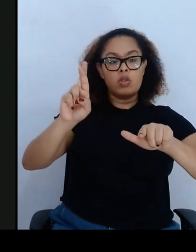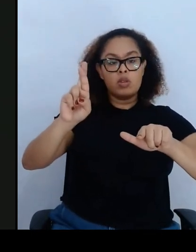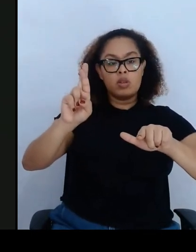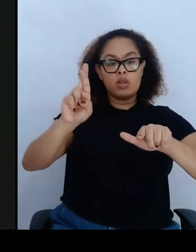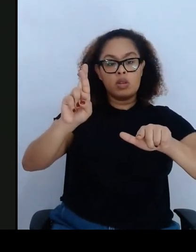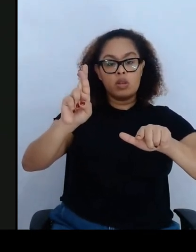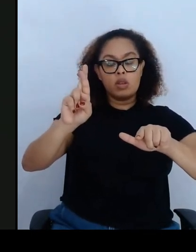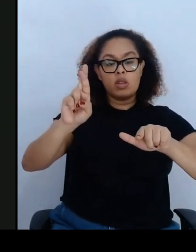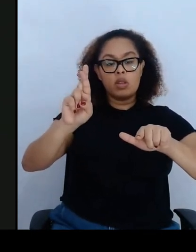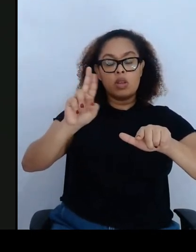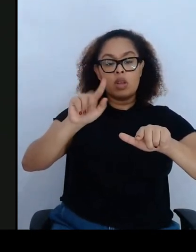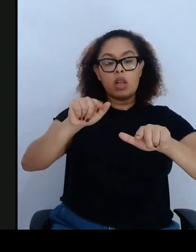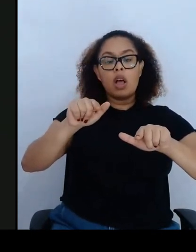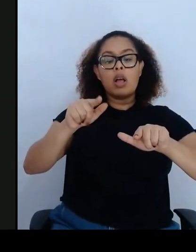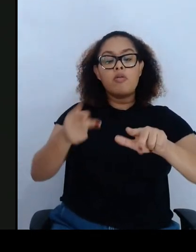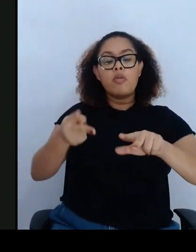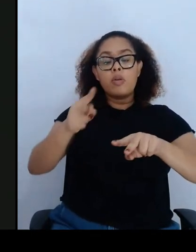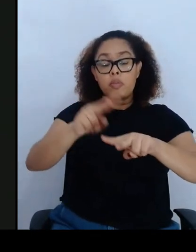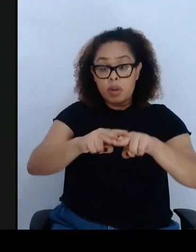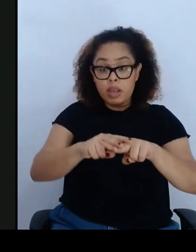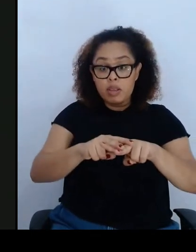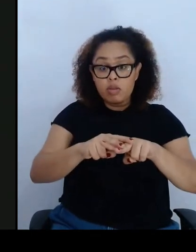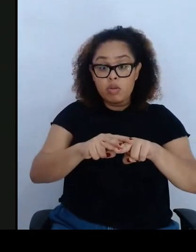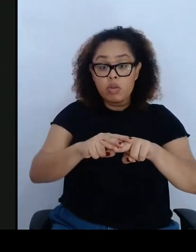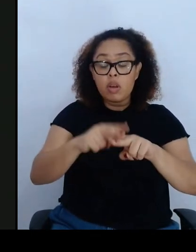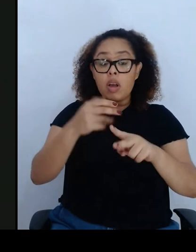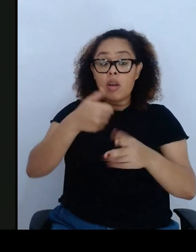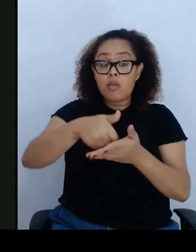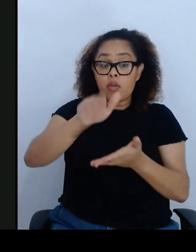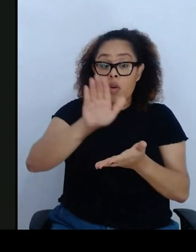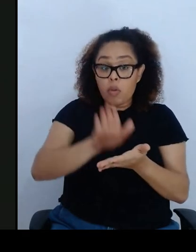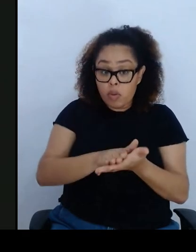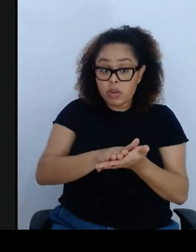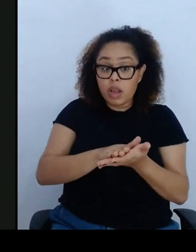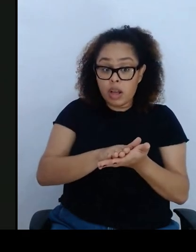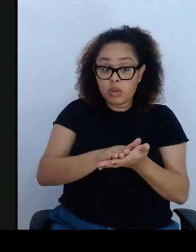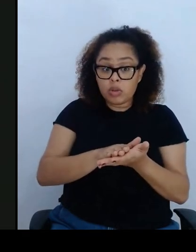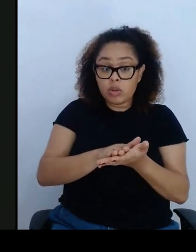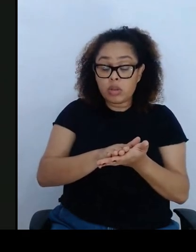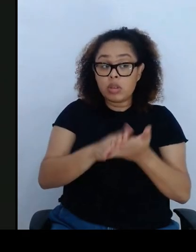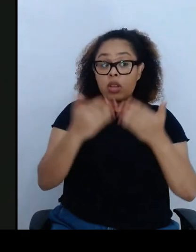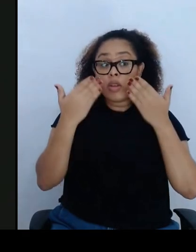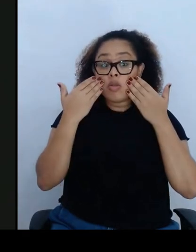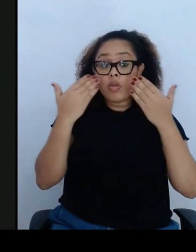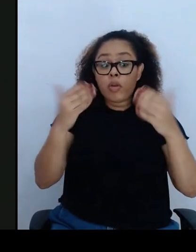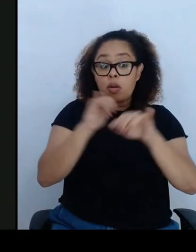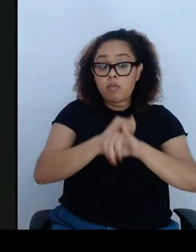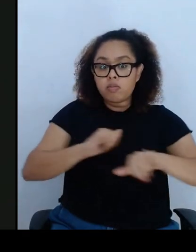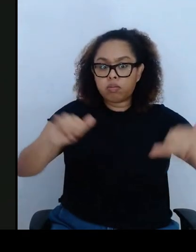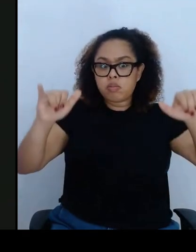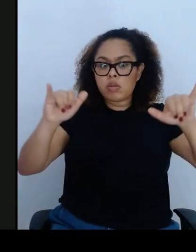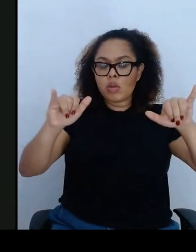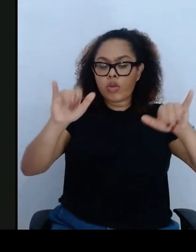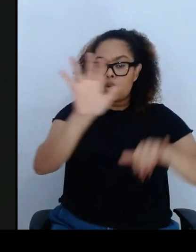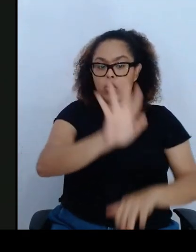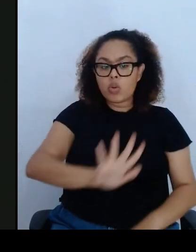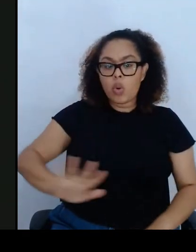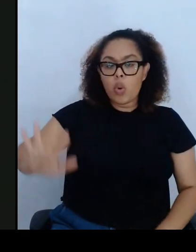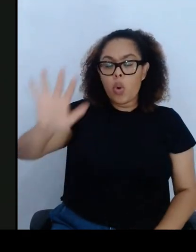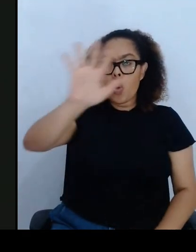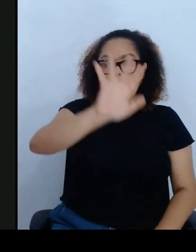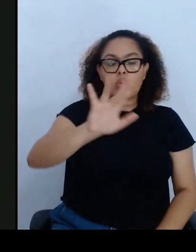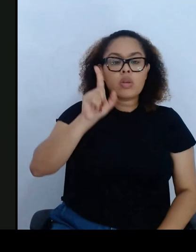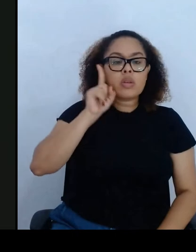que foi preso multado e isso apareceu na imprensa nacional e começamos a